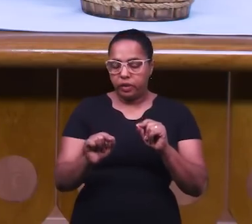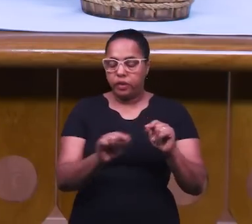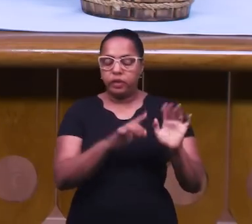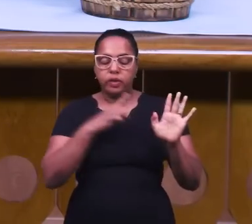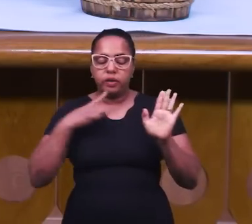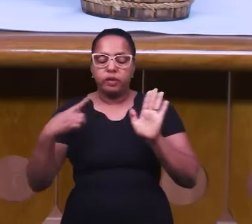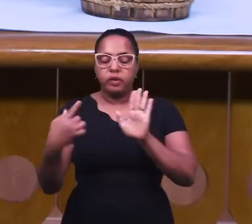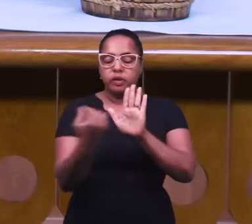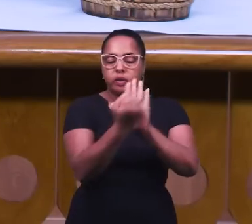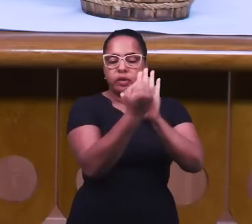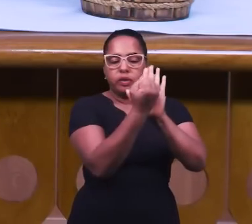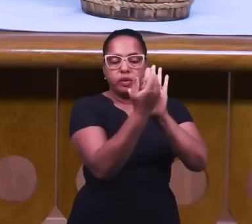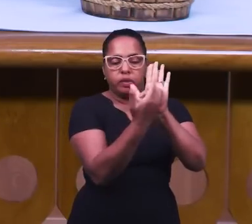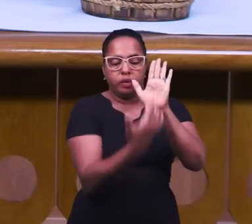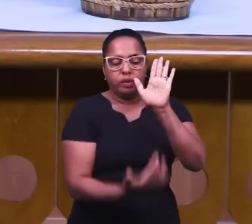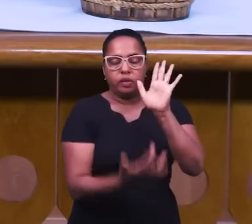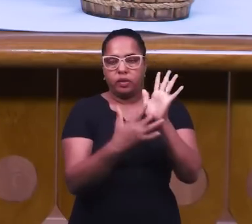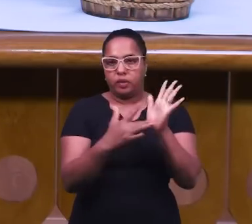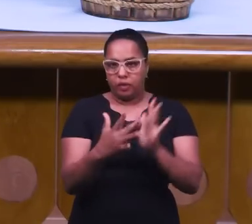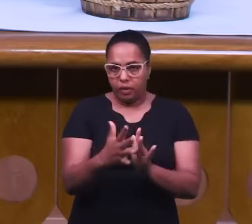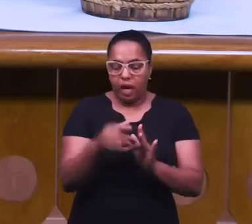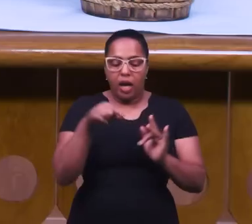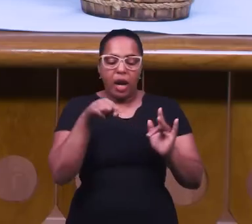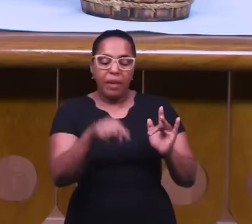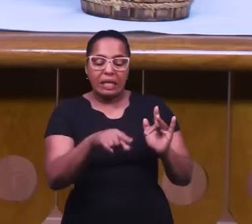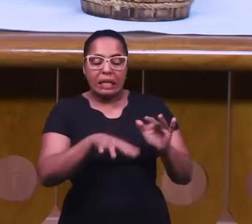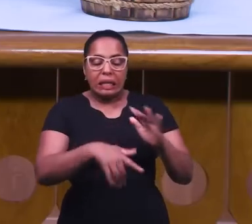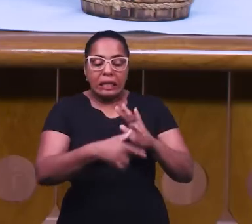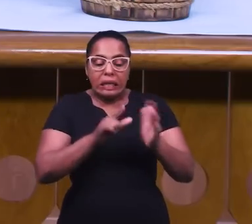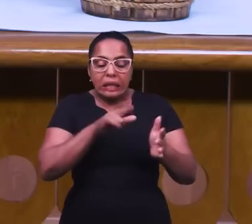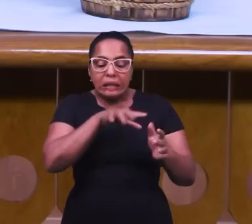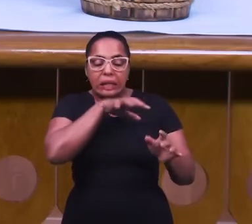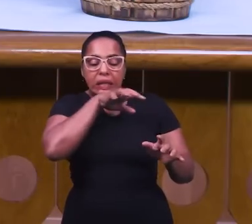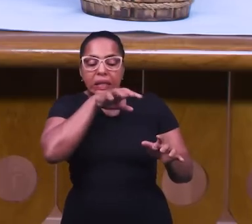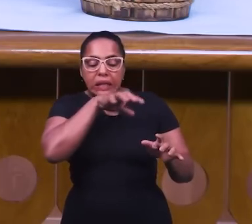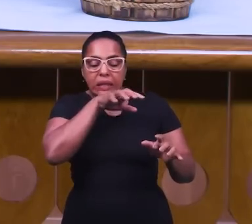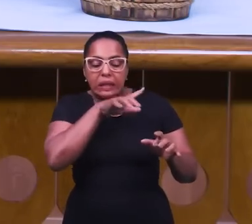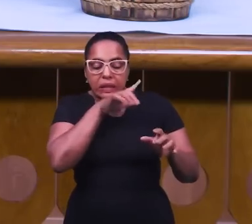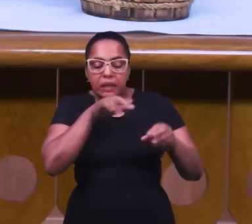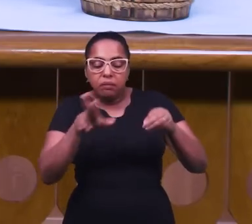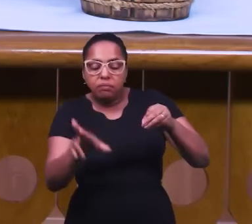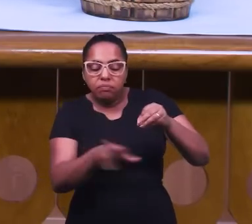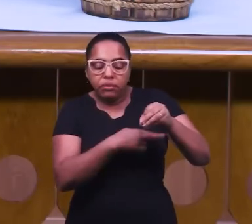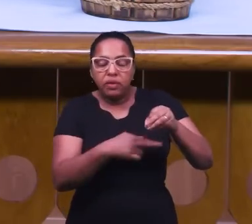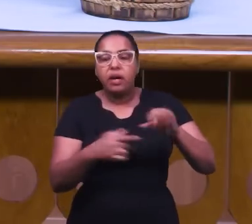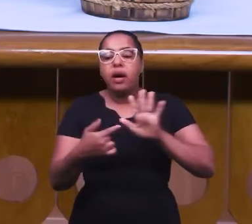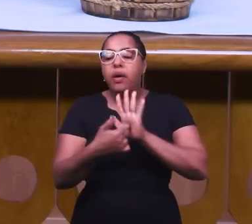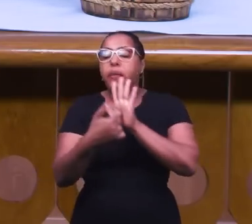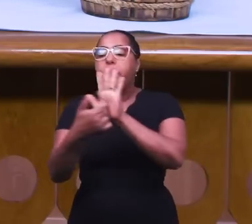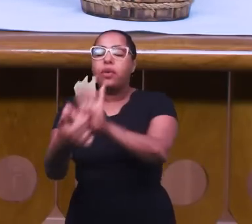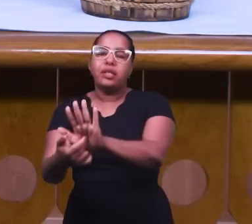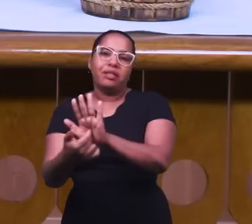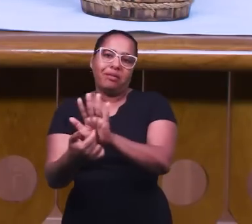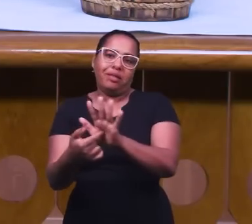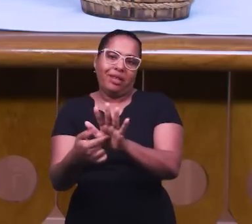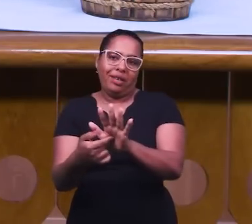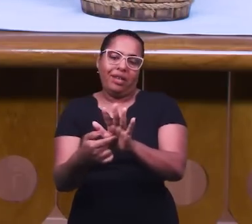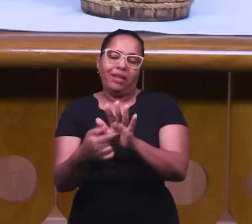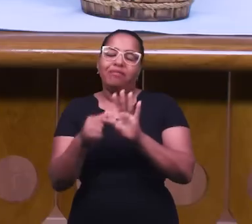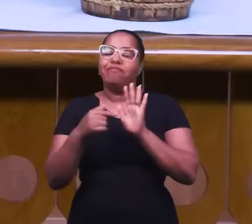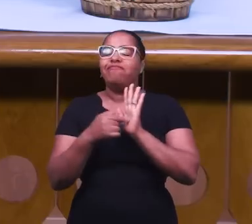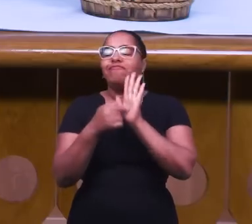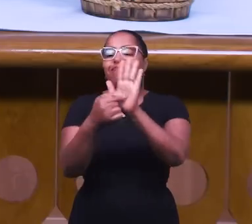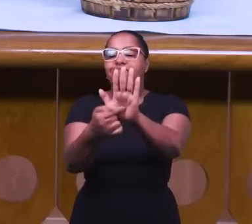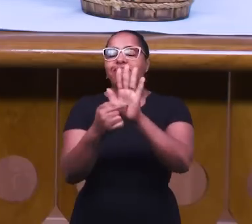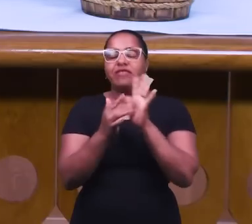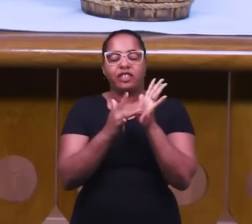o derramamento do sangue de uma vítima inocente. E isto exatamente vai apontar para o sacrifício de Jesus na